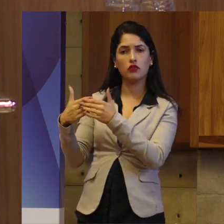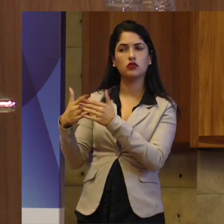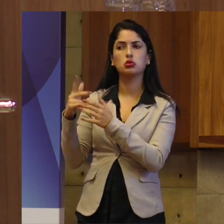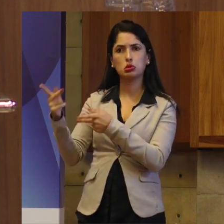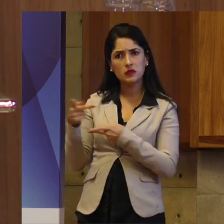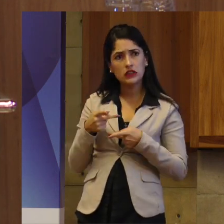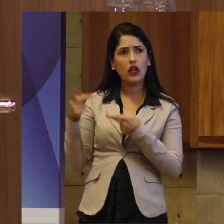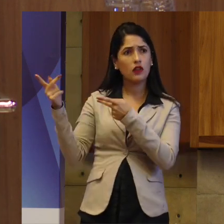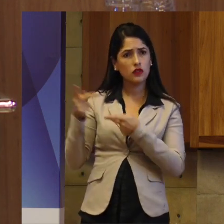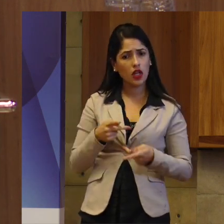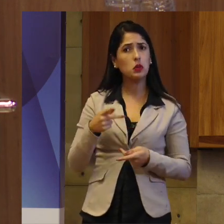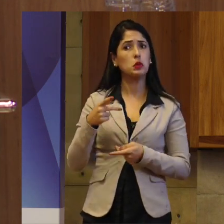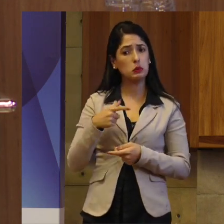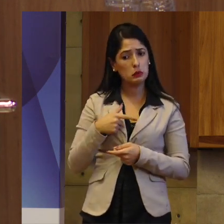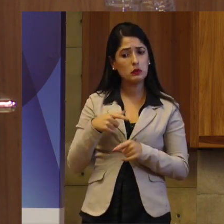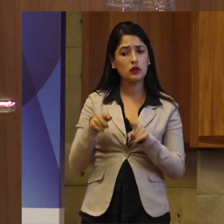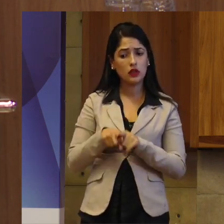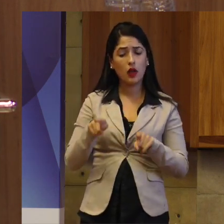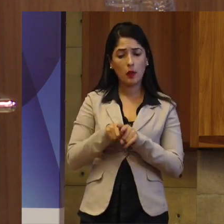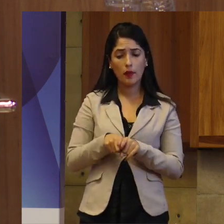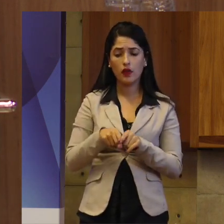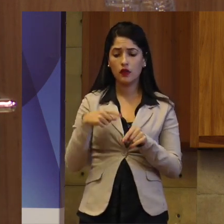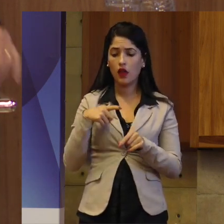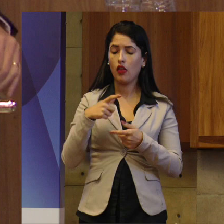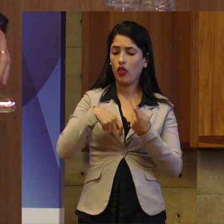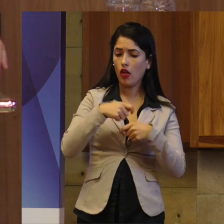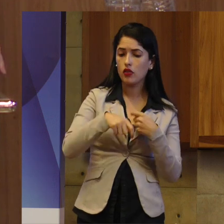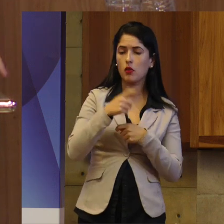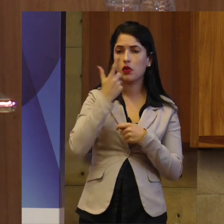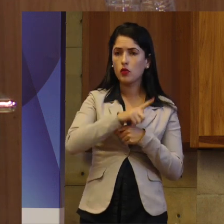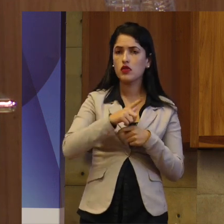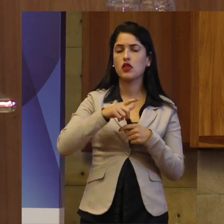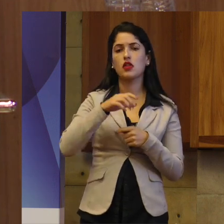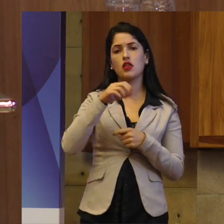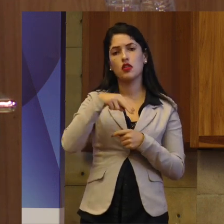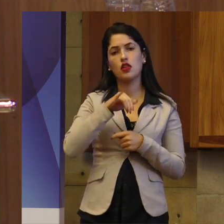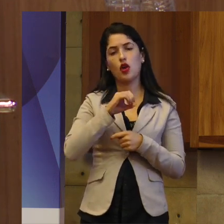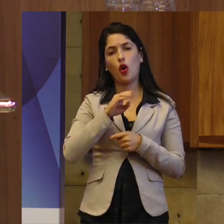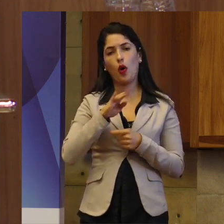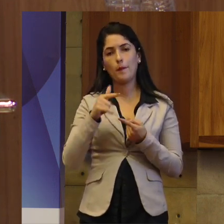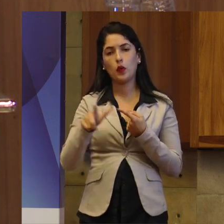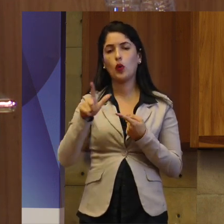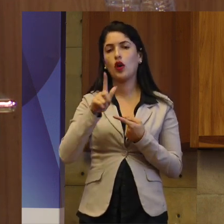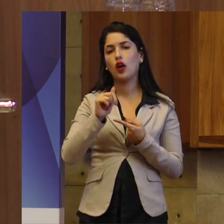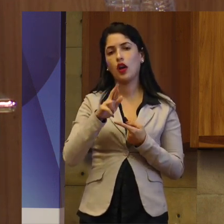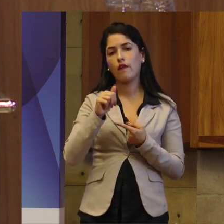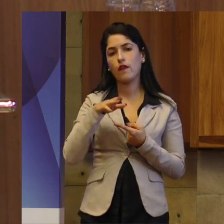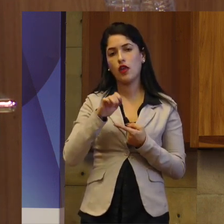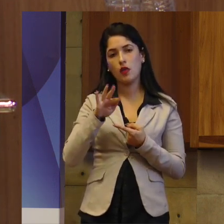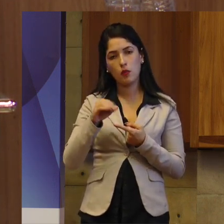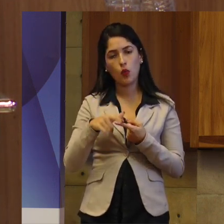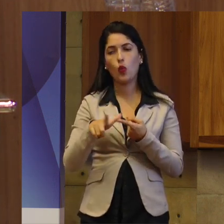bastante, inclusive. Temos uma negociação para o aproveitamento de nióbio, grafeno e outros materiais avançados